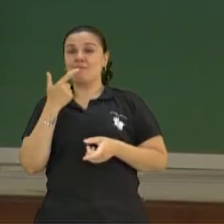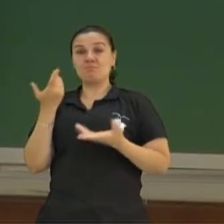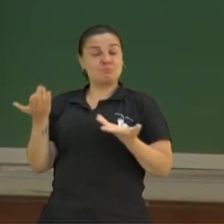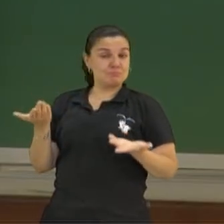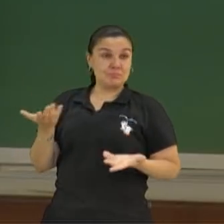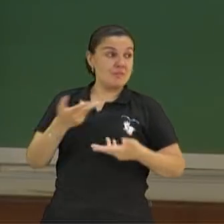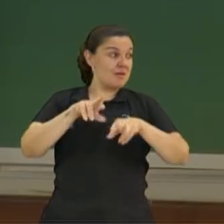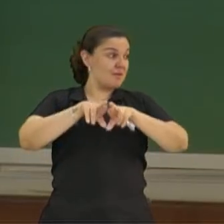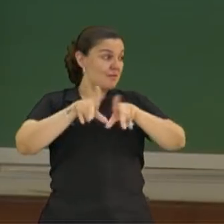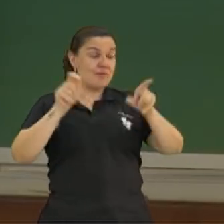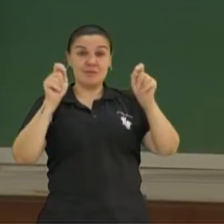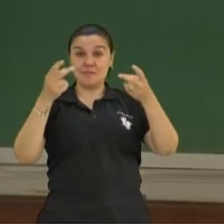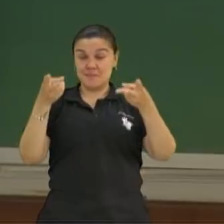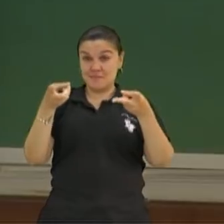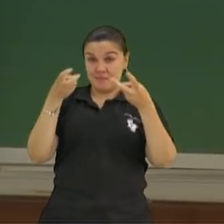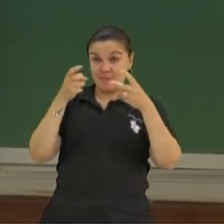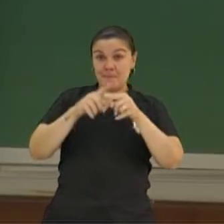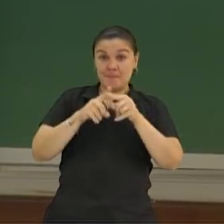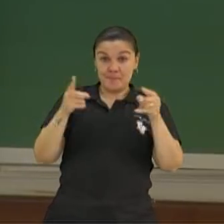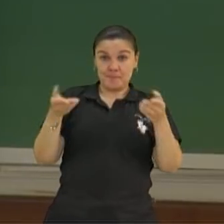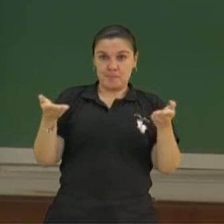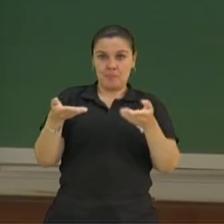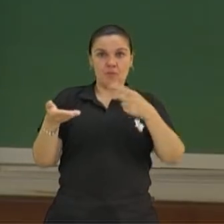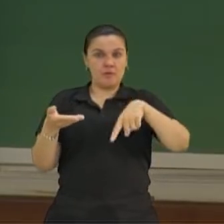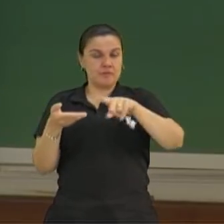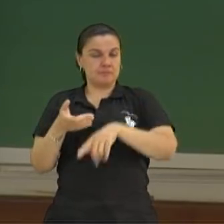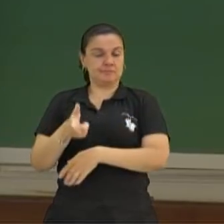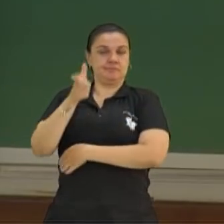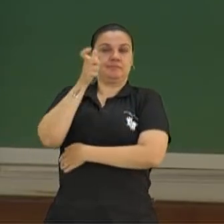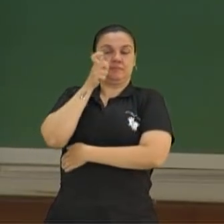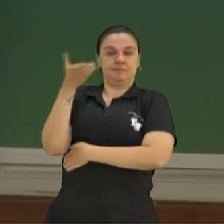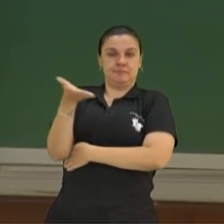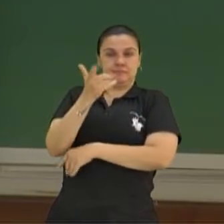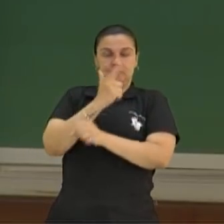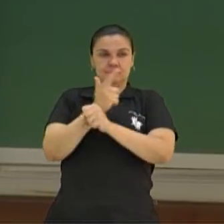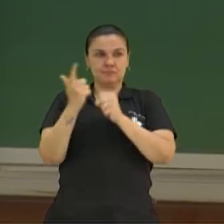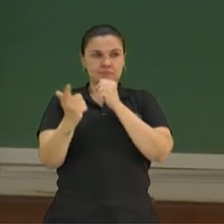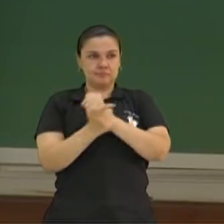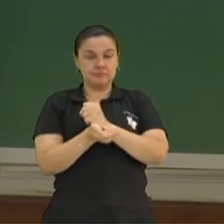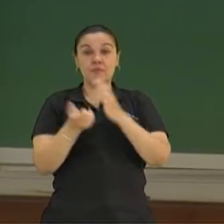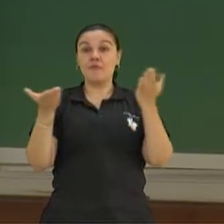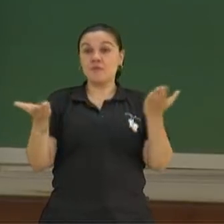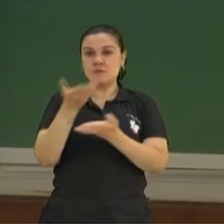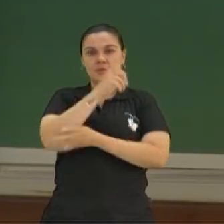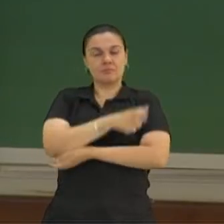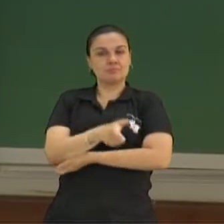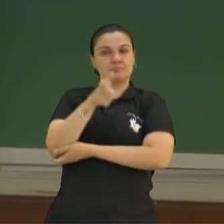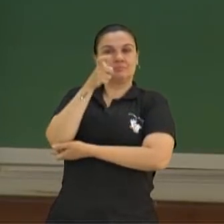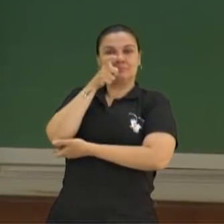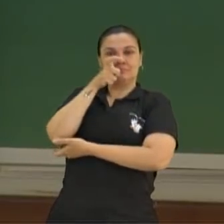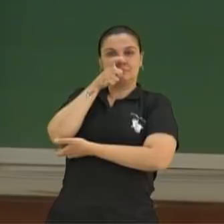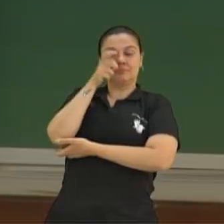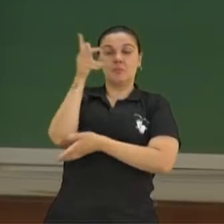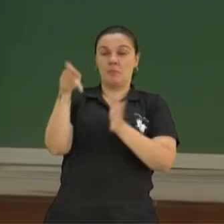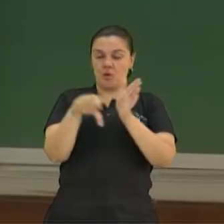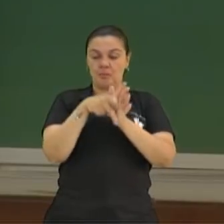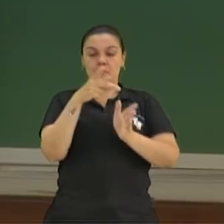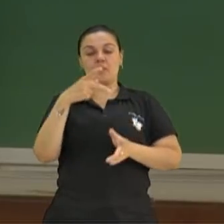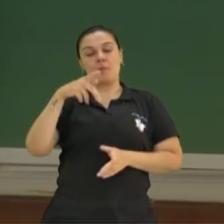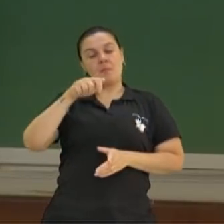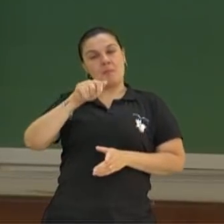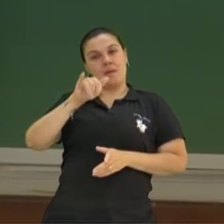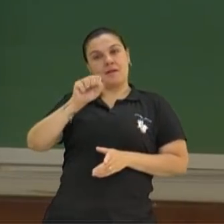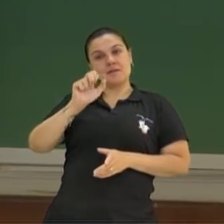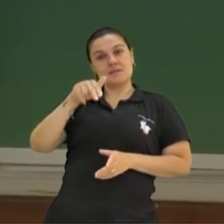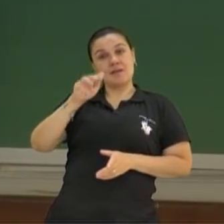elementos que você consegue observar. Então agora você que está assistindo essa aula de geografia, você está contemplando uma paisagem formada por